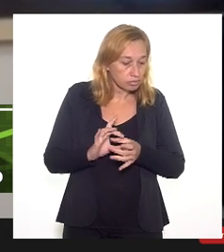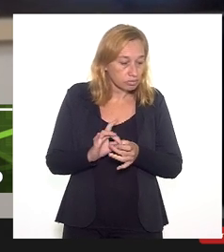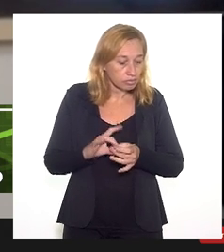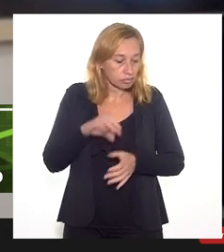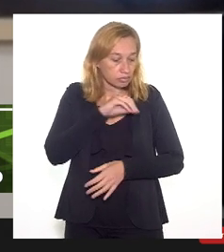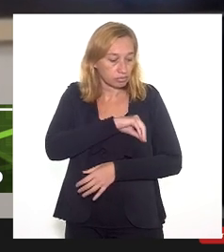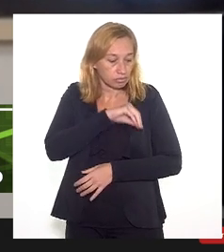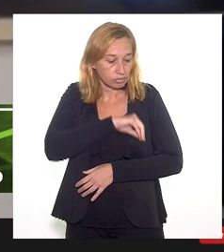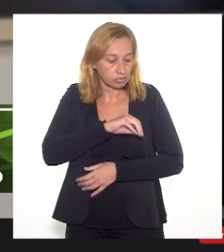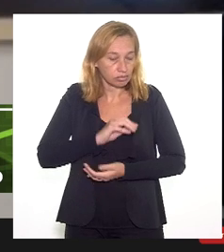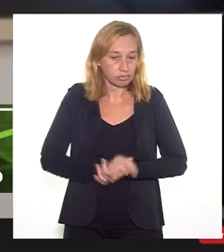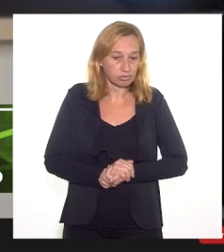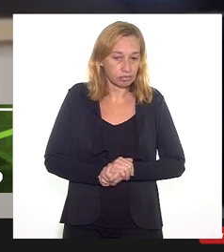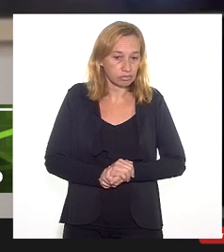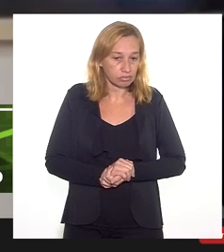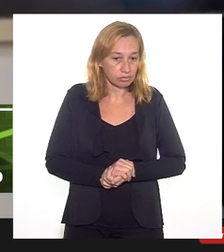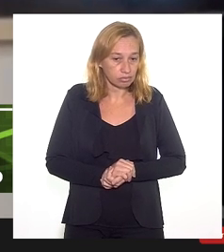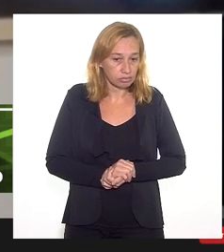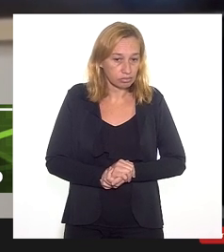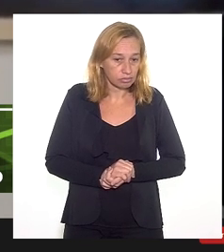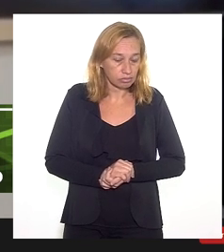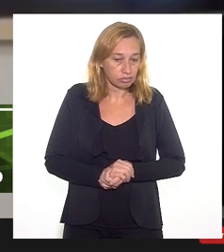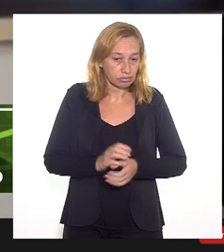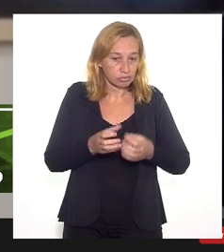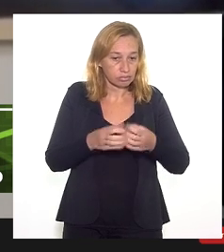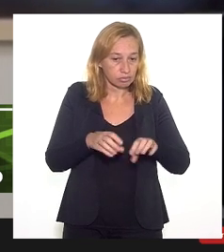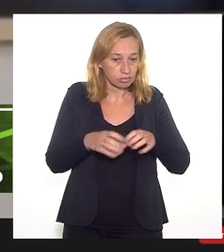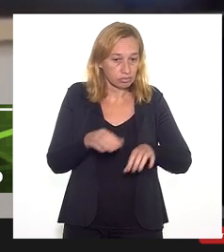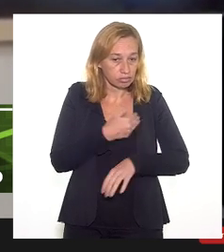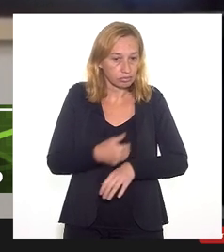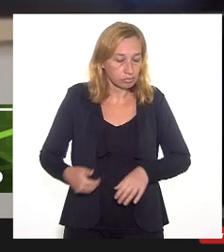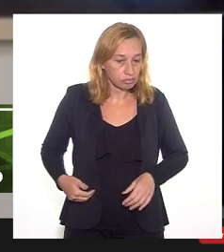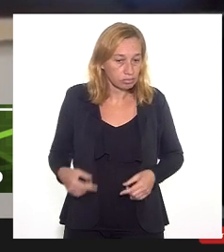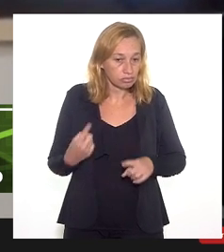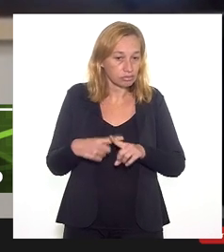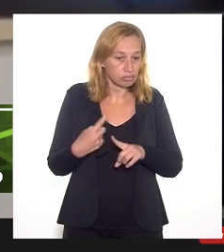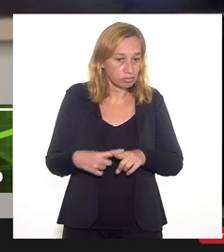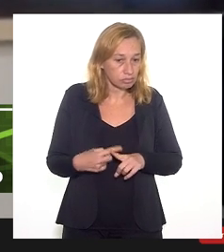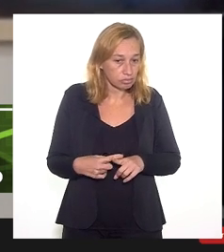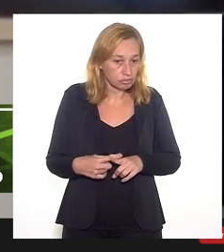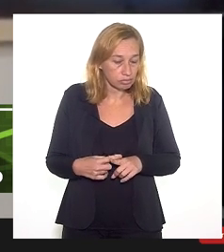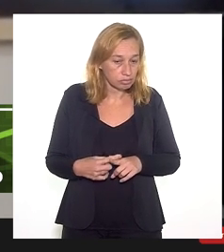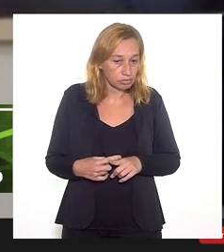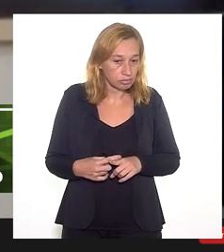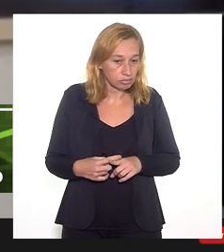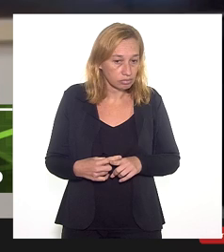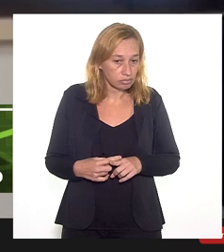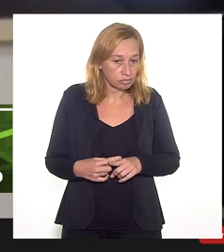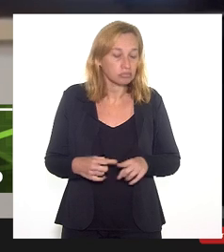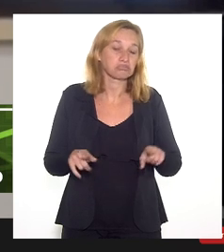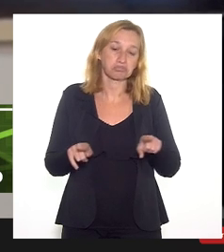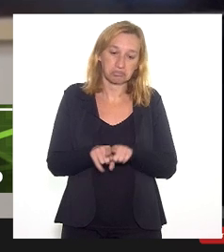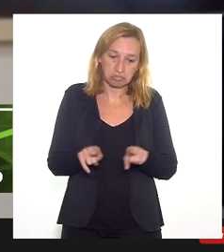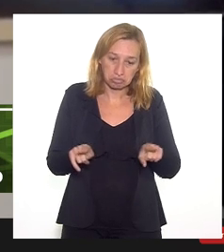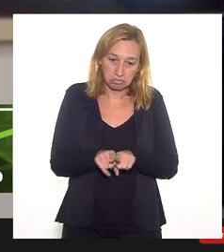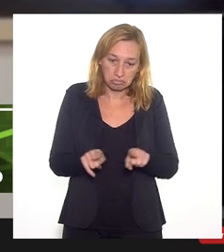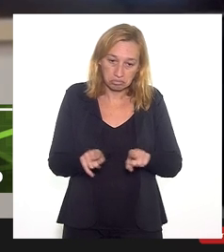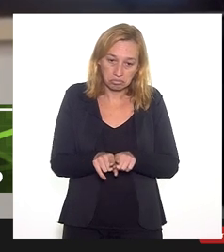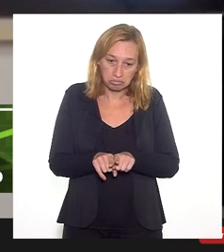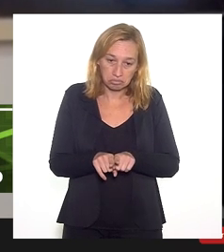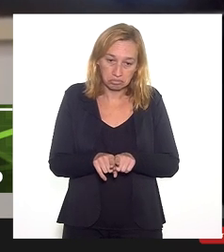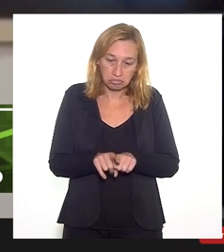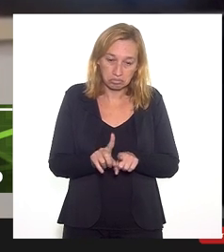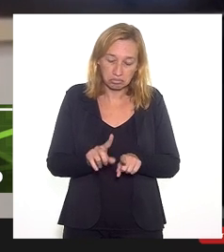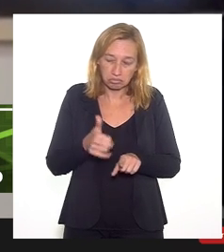a questão dos concursos públicos porque isso também nos